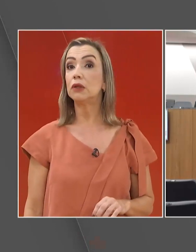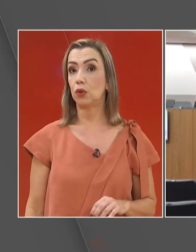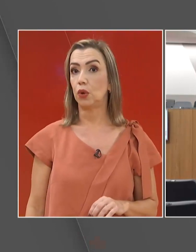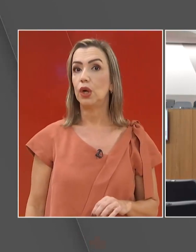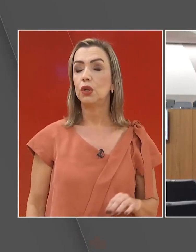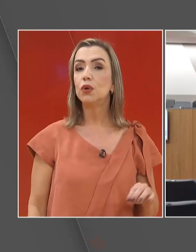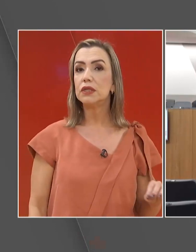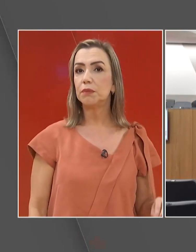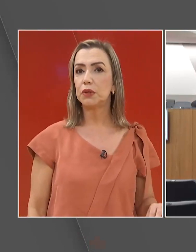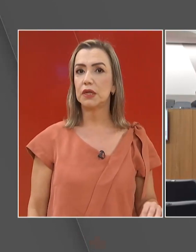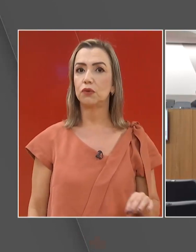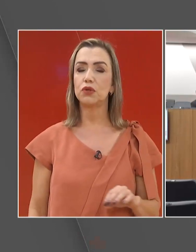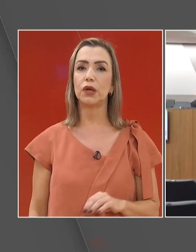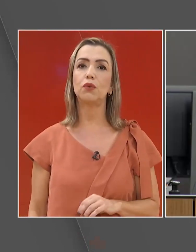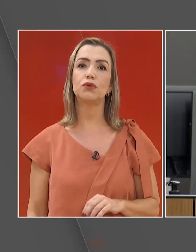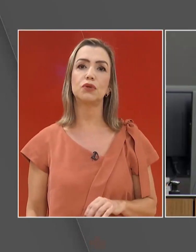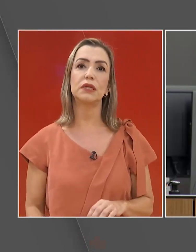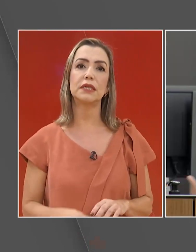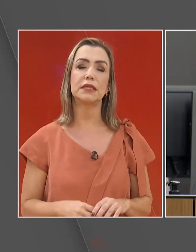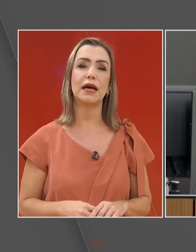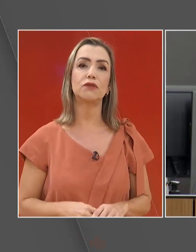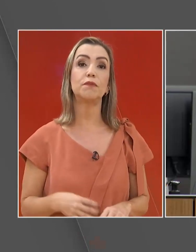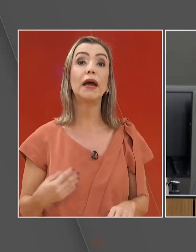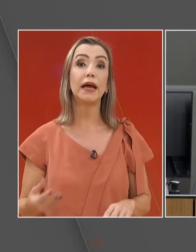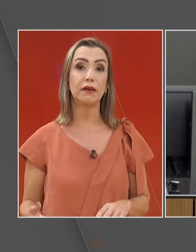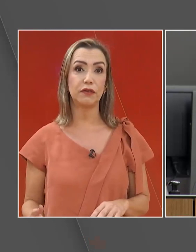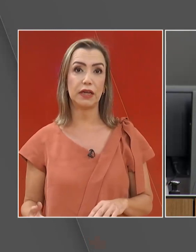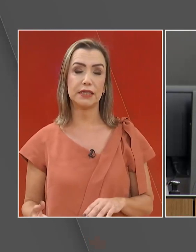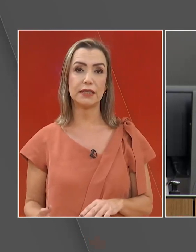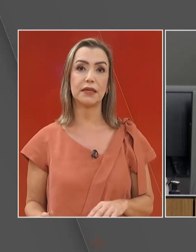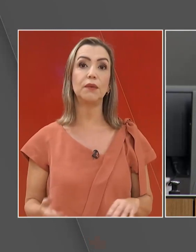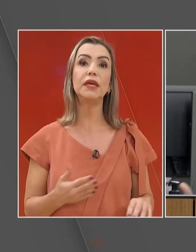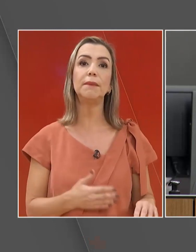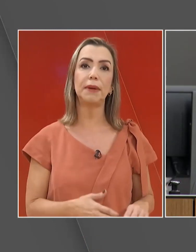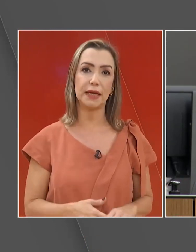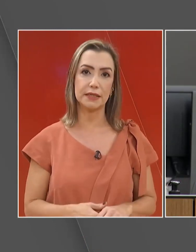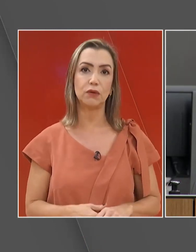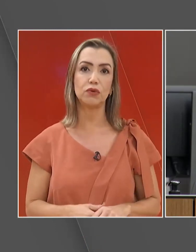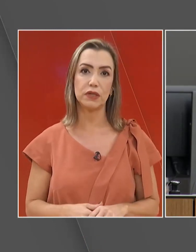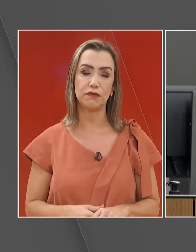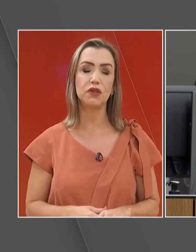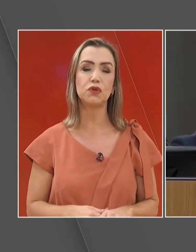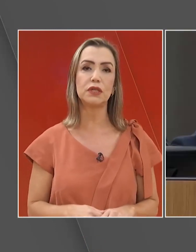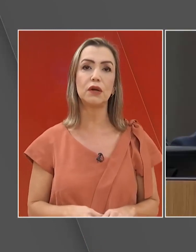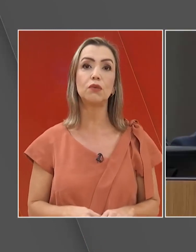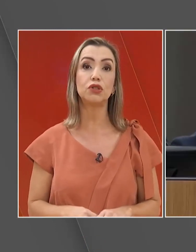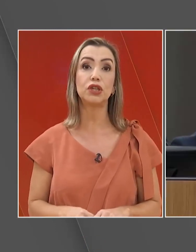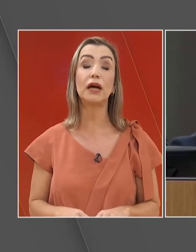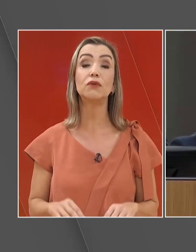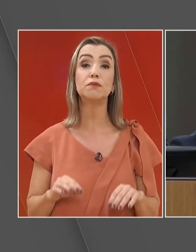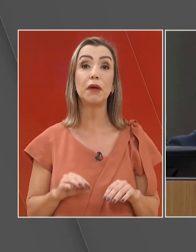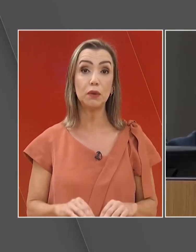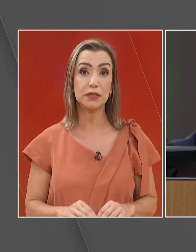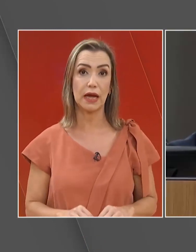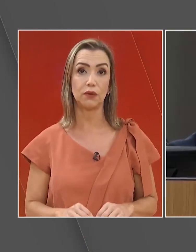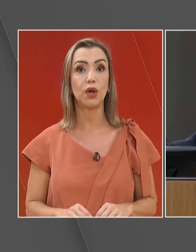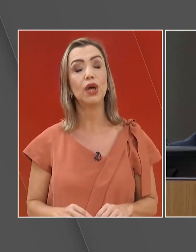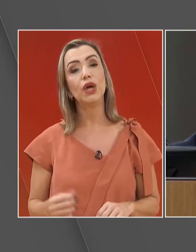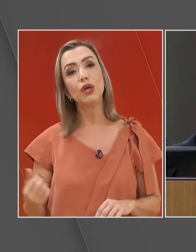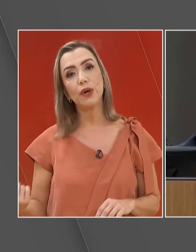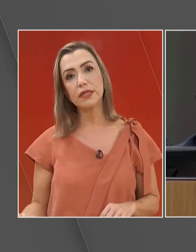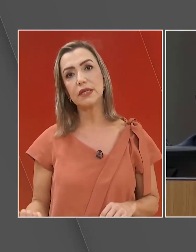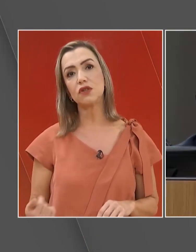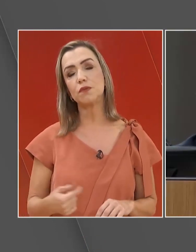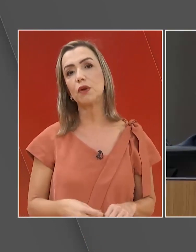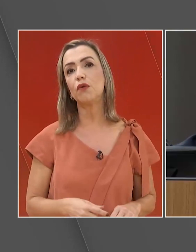sobre o metrô doze por cento dos recursos necessários para revitalização e ampliação dos serviços serão custeadas pelo Estado